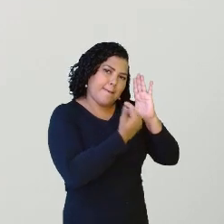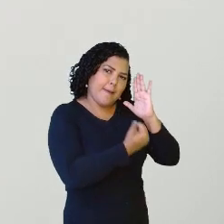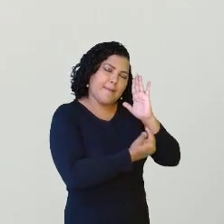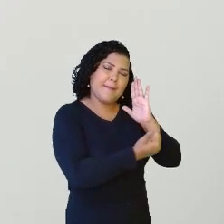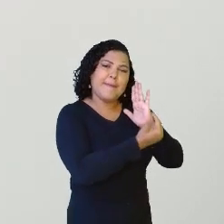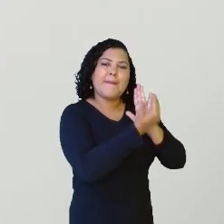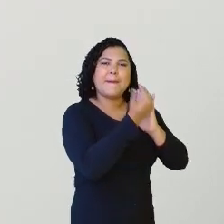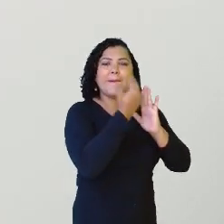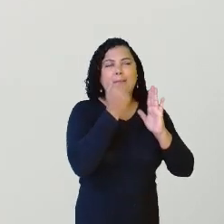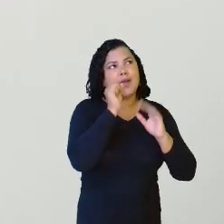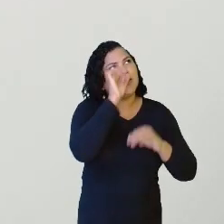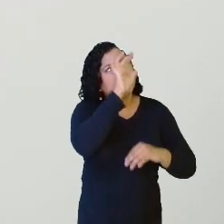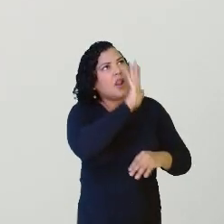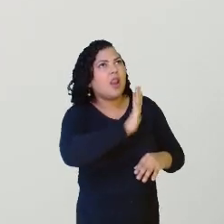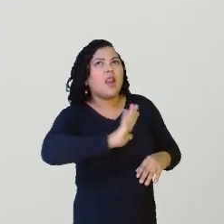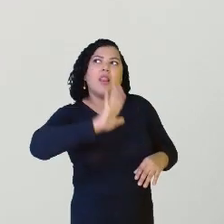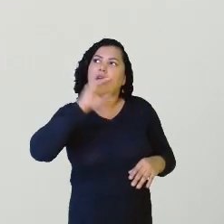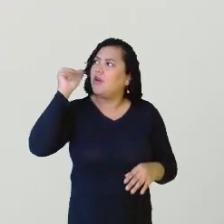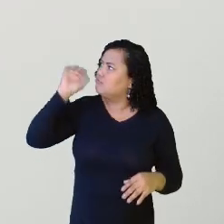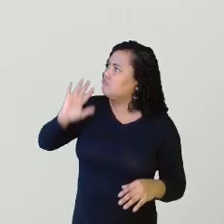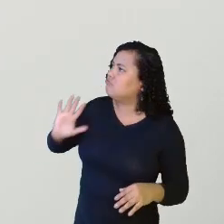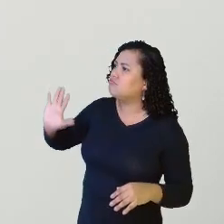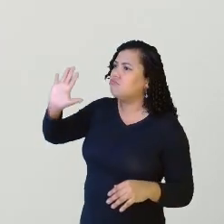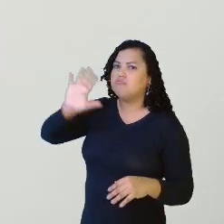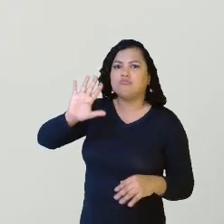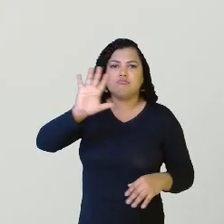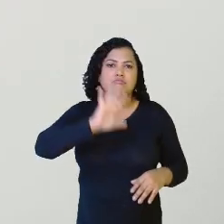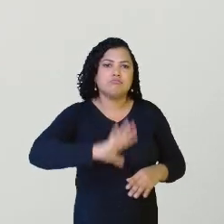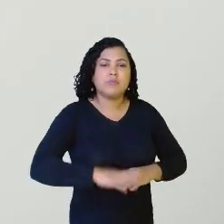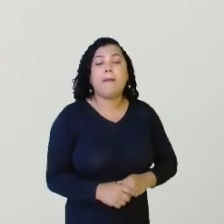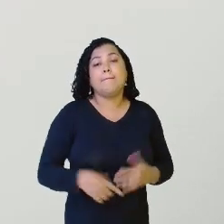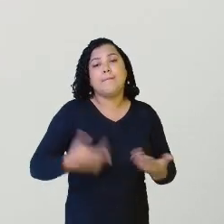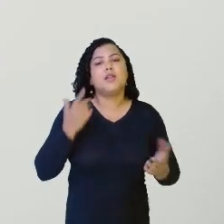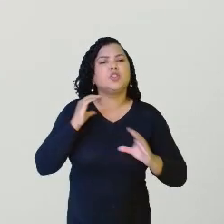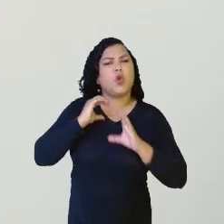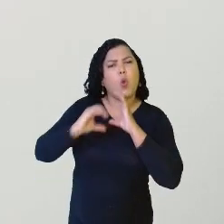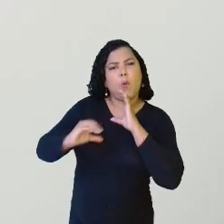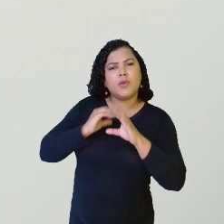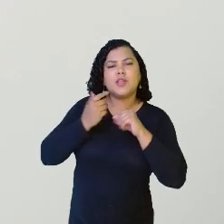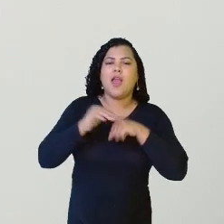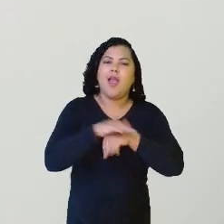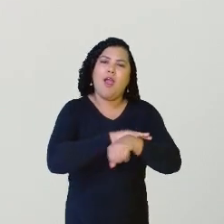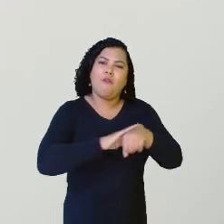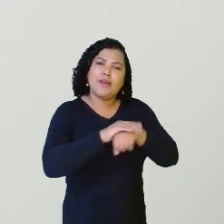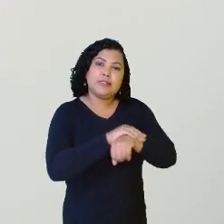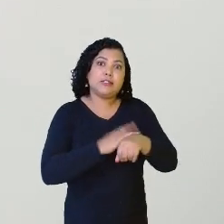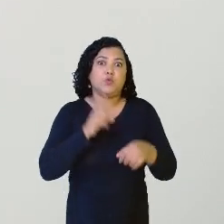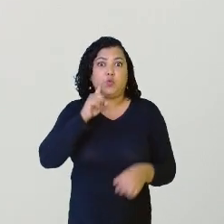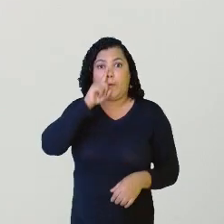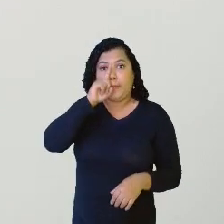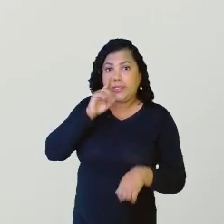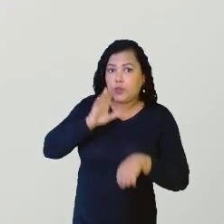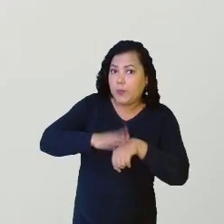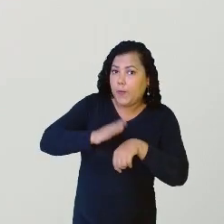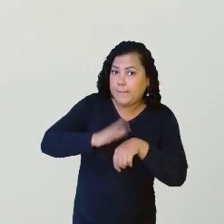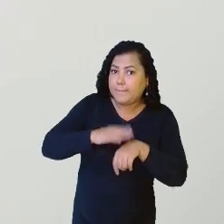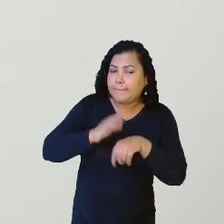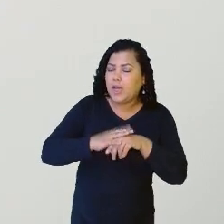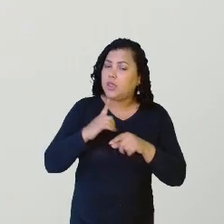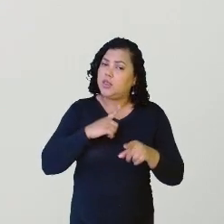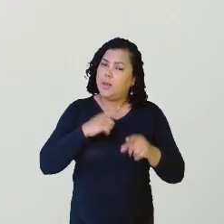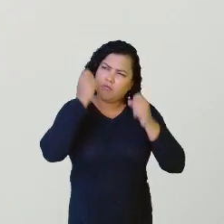aí nas paredes das cavernas, desenhos nas pedras, para falar sobre os perigos do momento, para comunicar suas